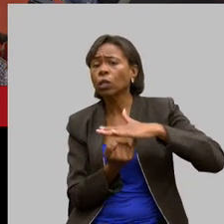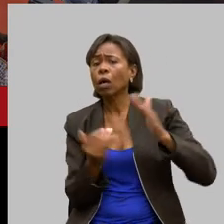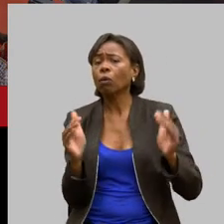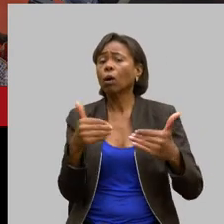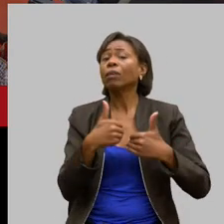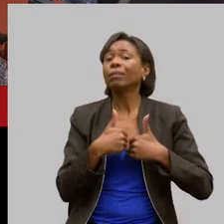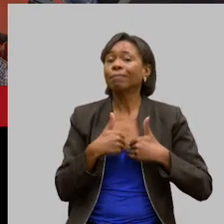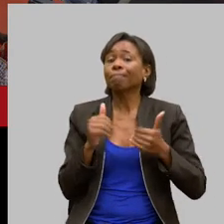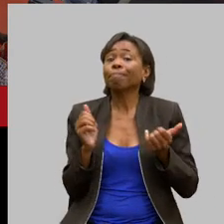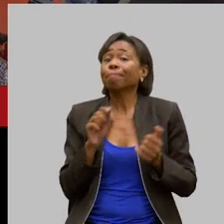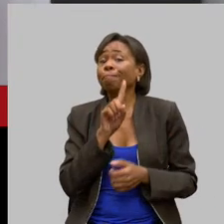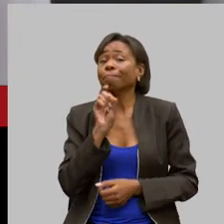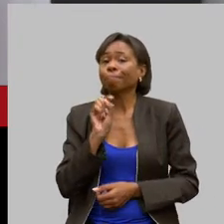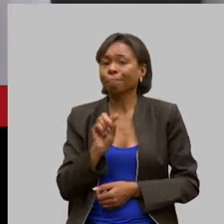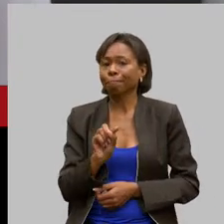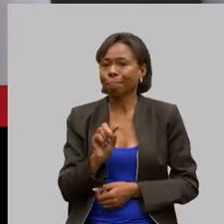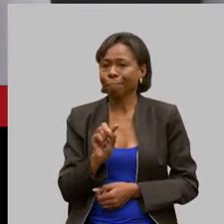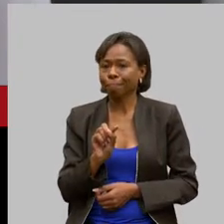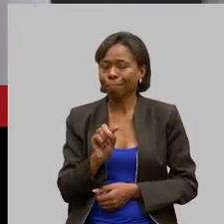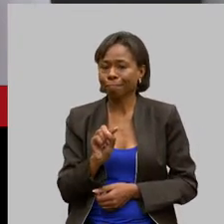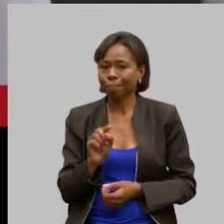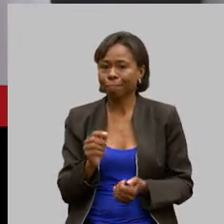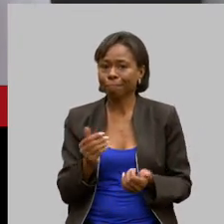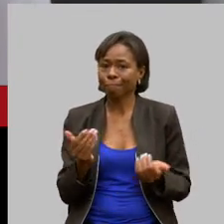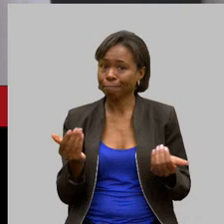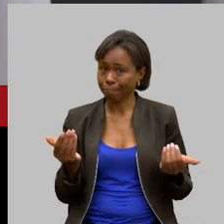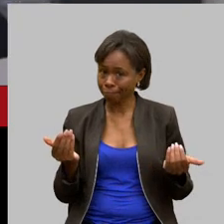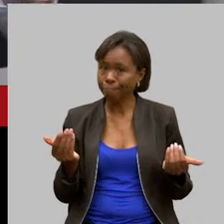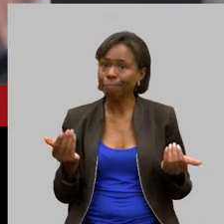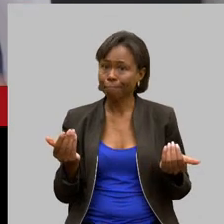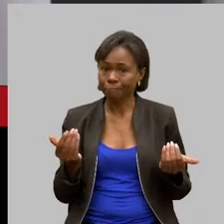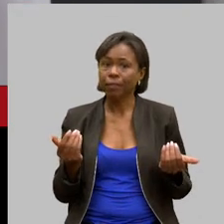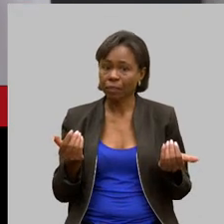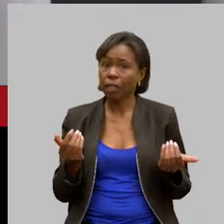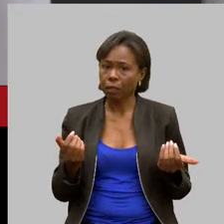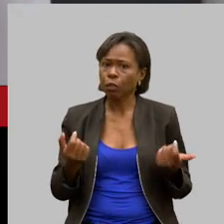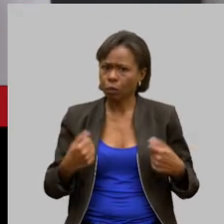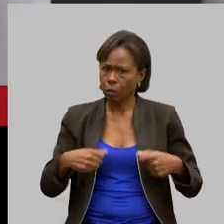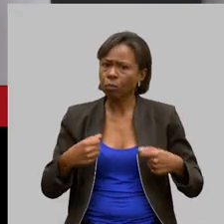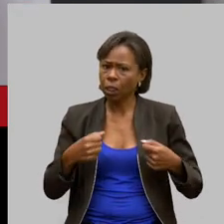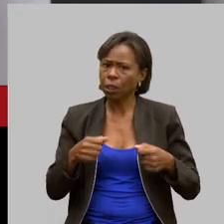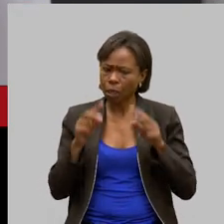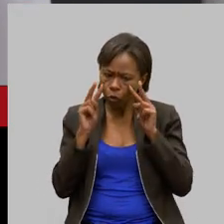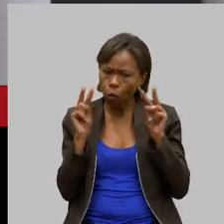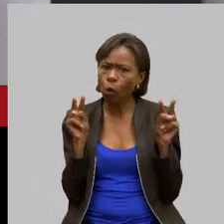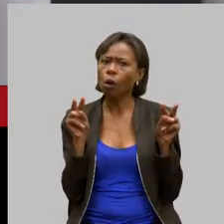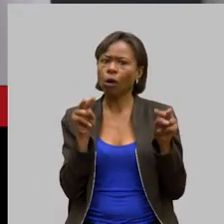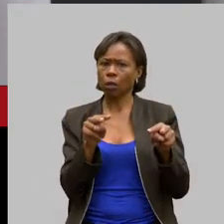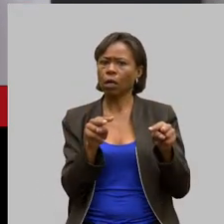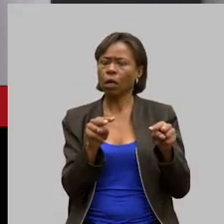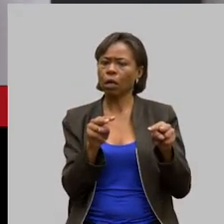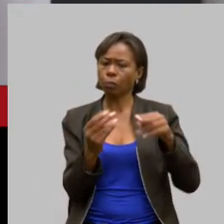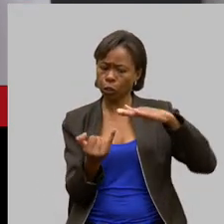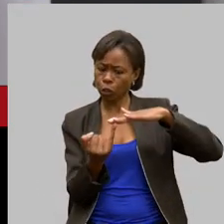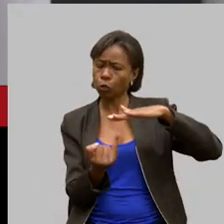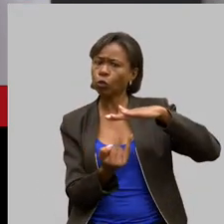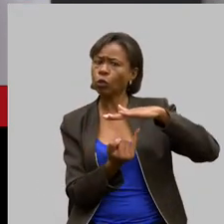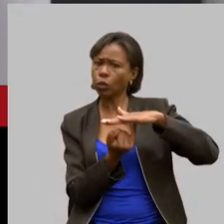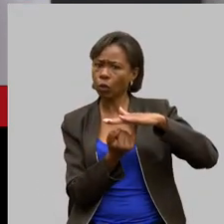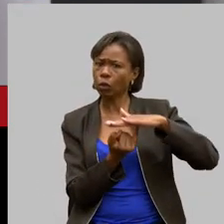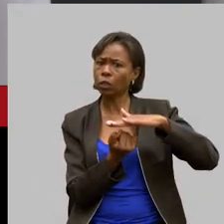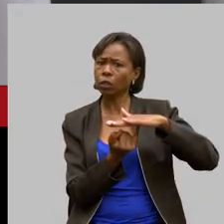então é uma coisa que eh nós precisamos ter esse olhar também para nossas instituições dos autistas